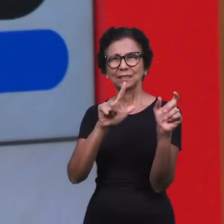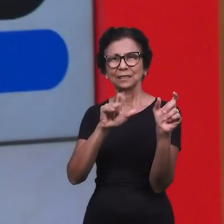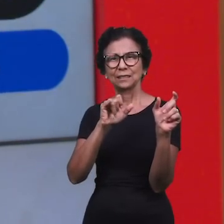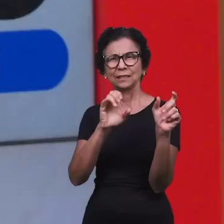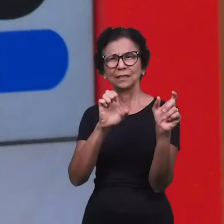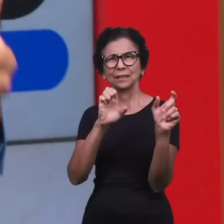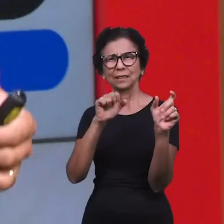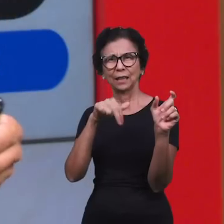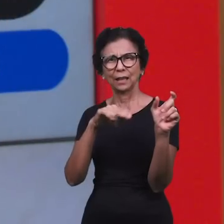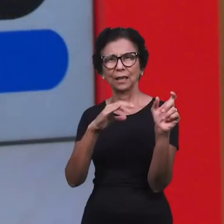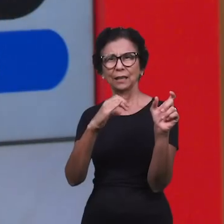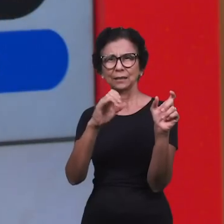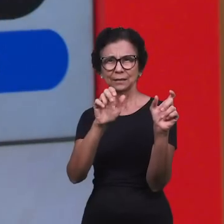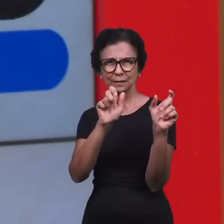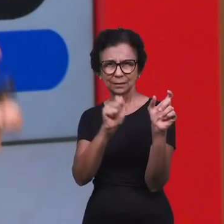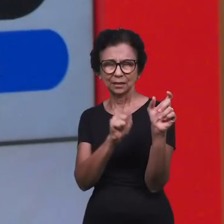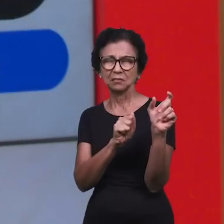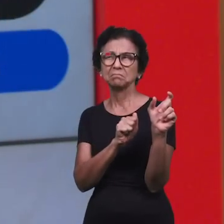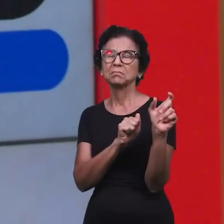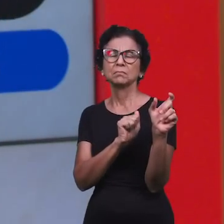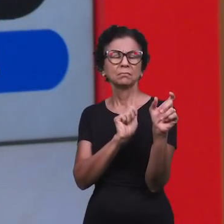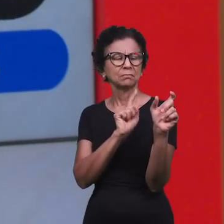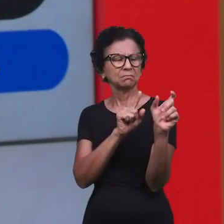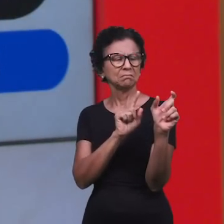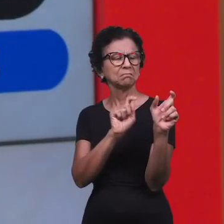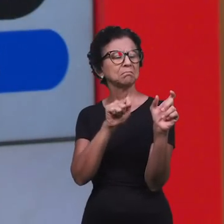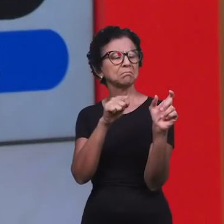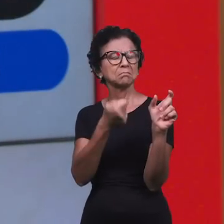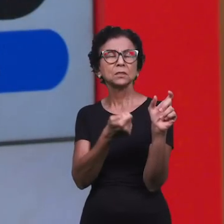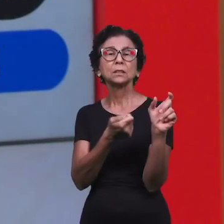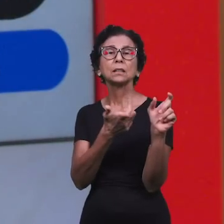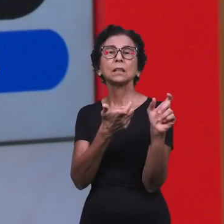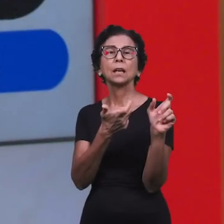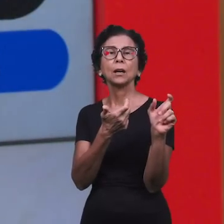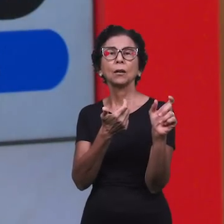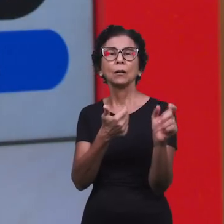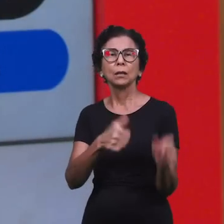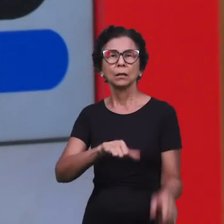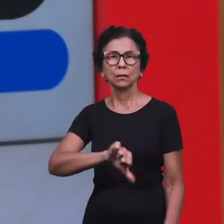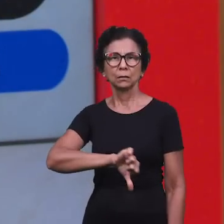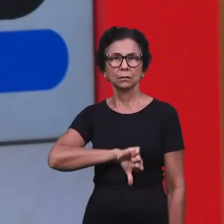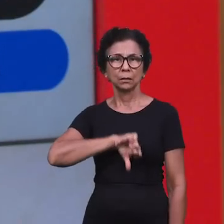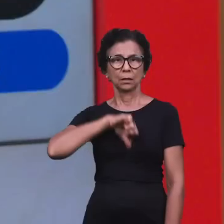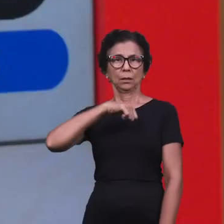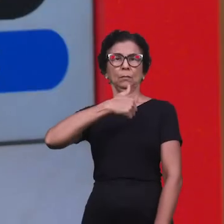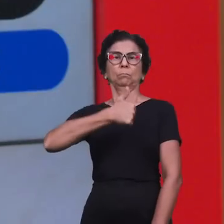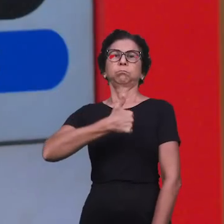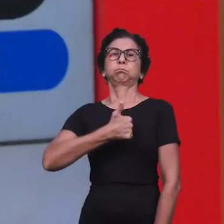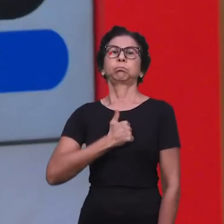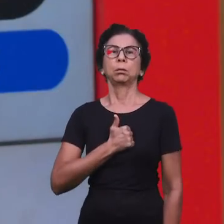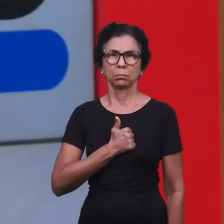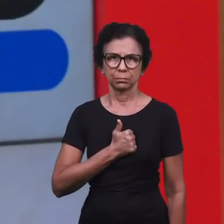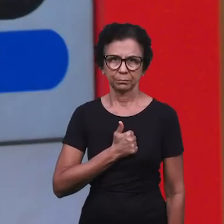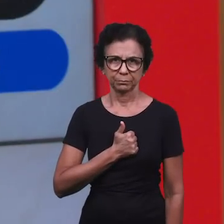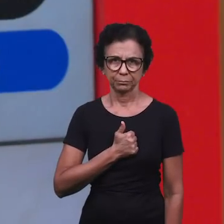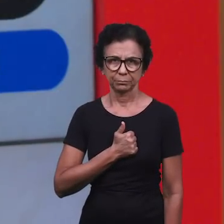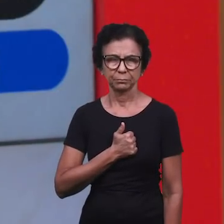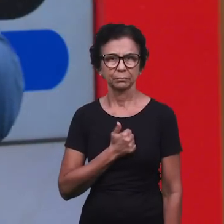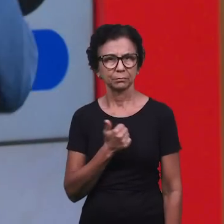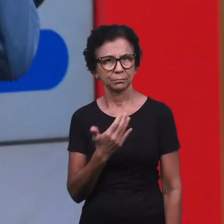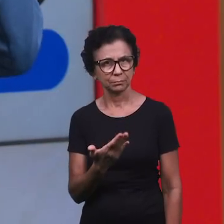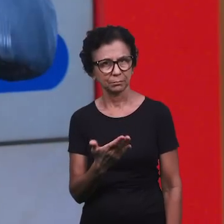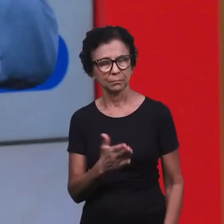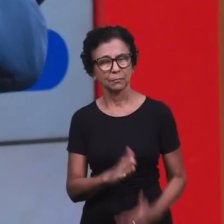até existem várias abordagens, definições diferentes sobre essa característica. Mas sim, para ser aprovado em